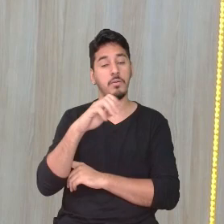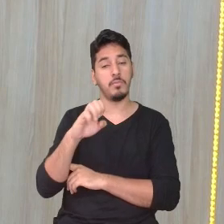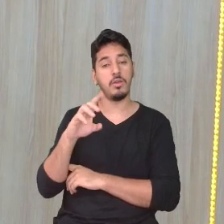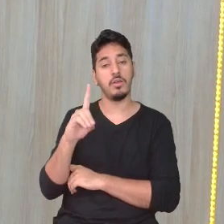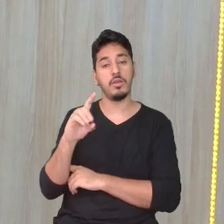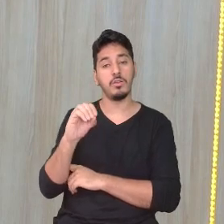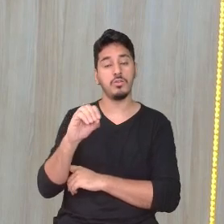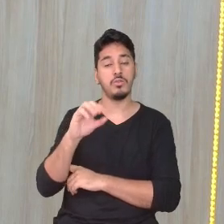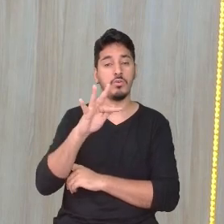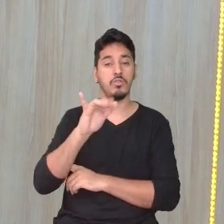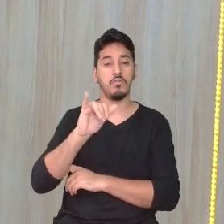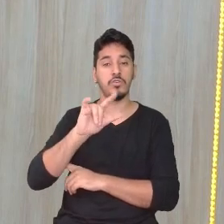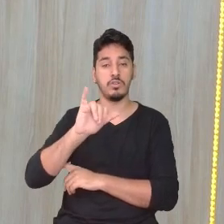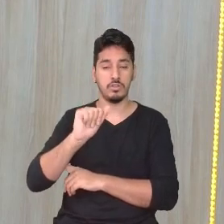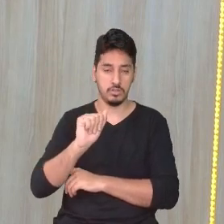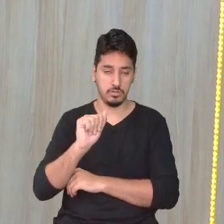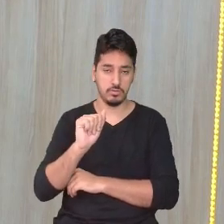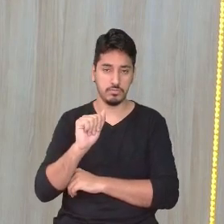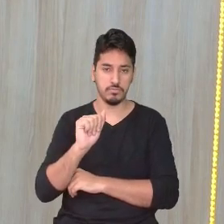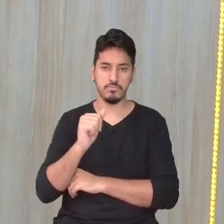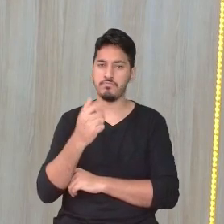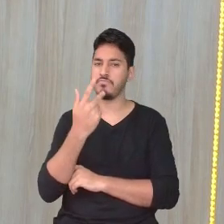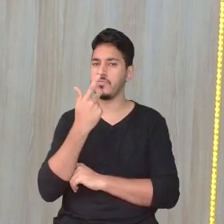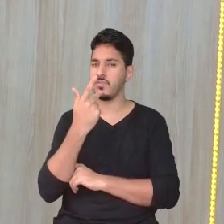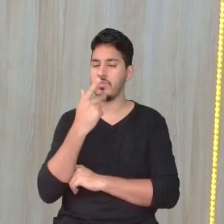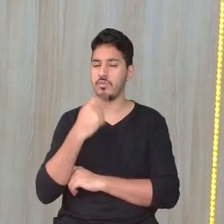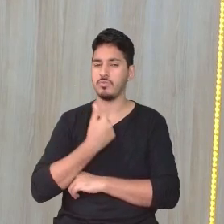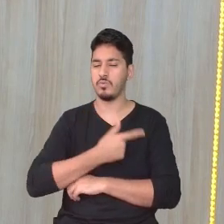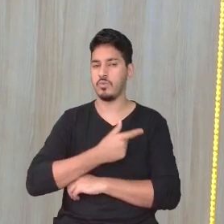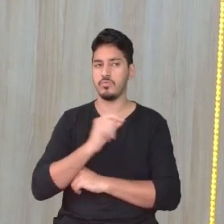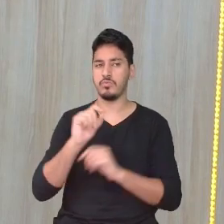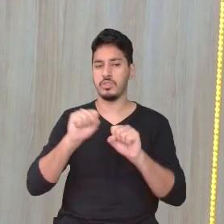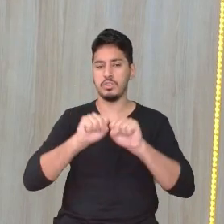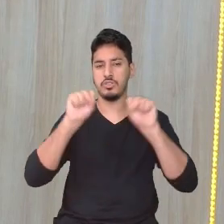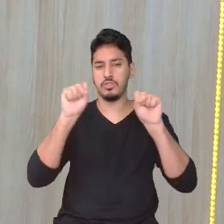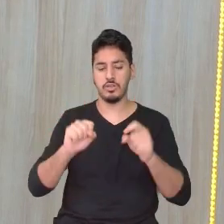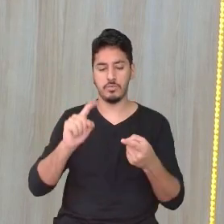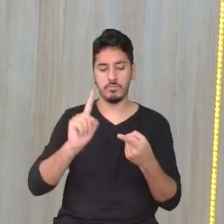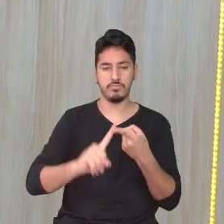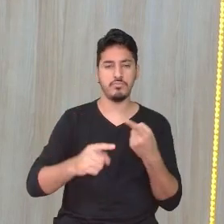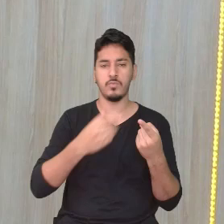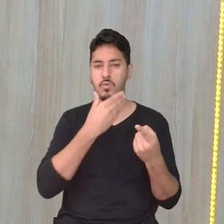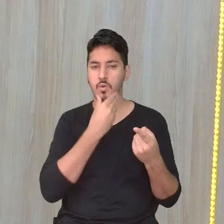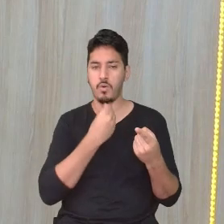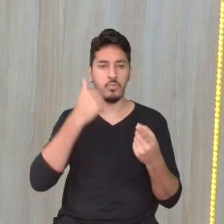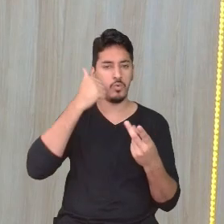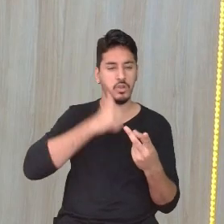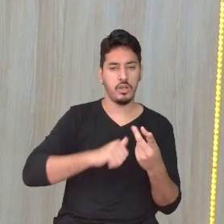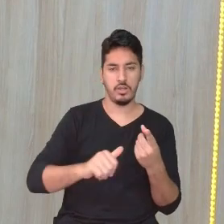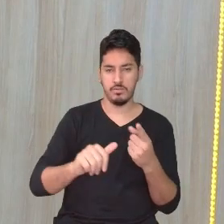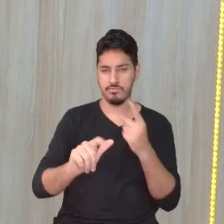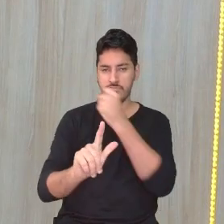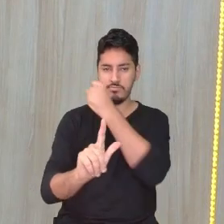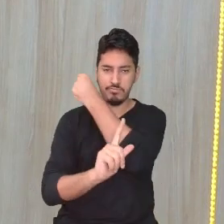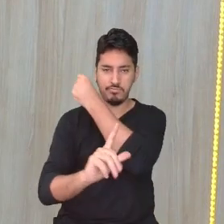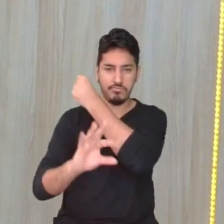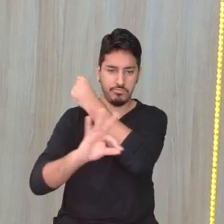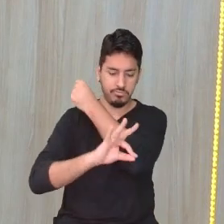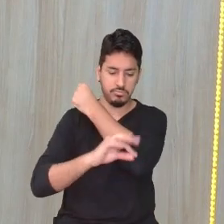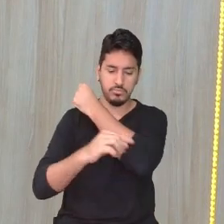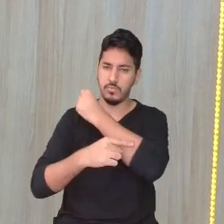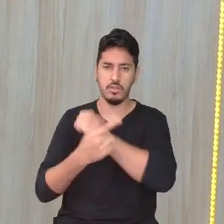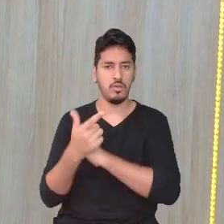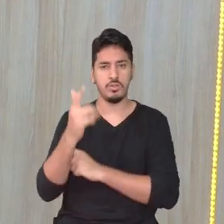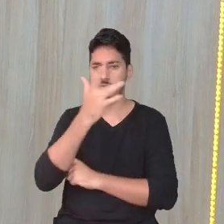claro. E também, falar do nosso sistema reprodutor é falar para além da reprodução. Muitas pessoas